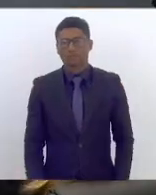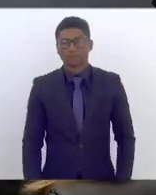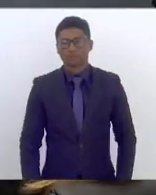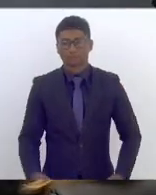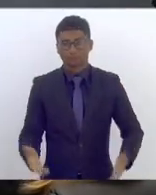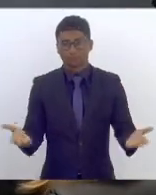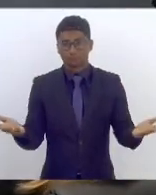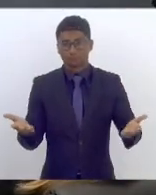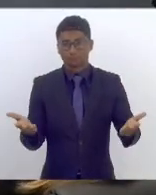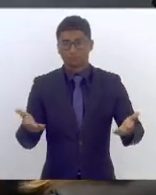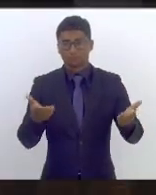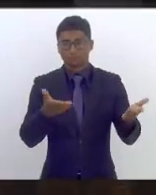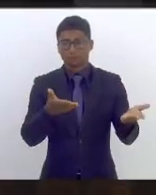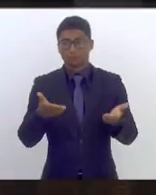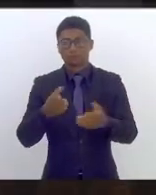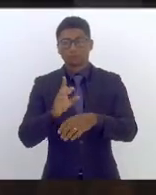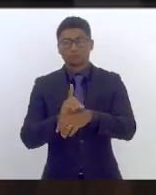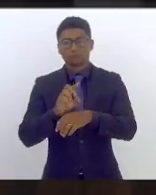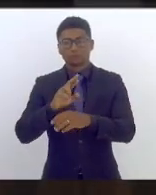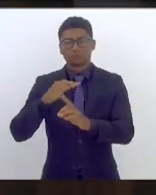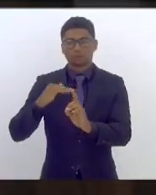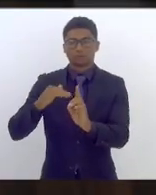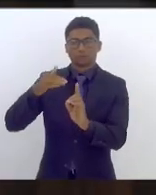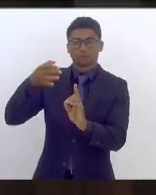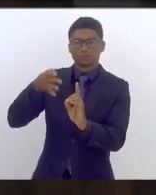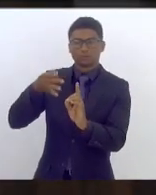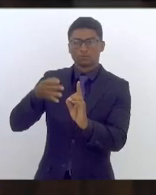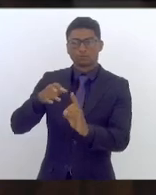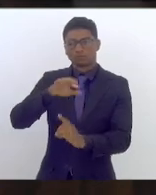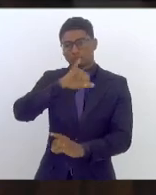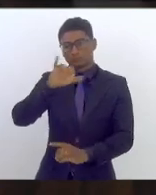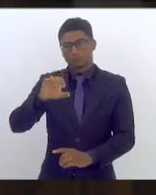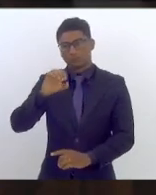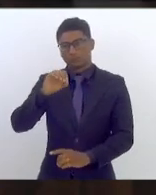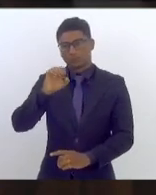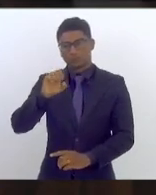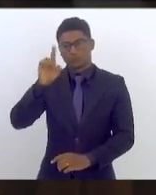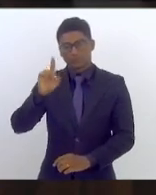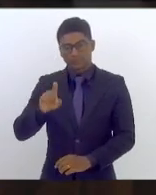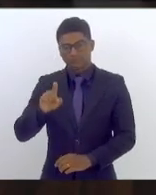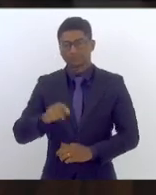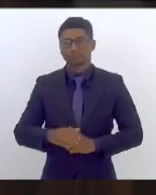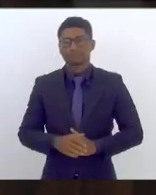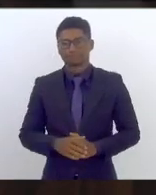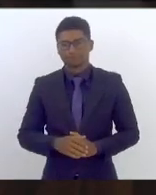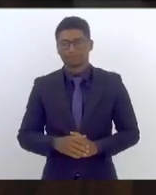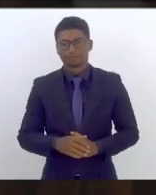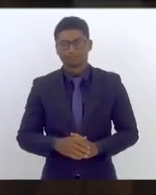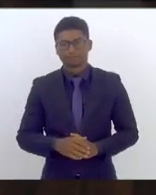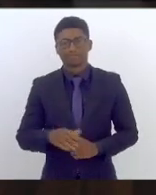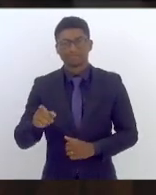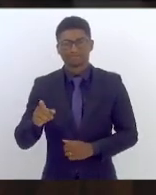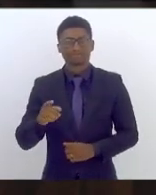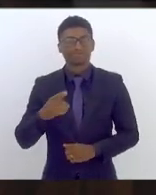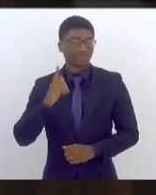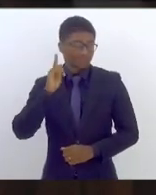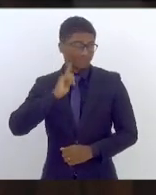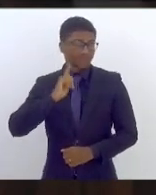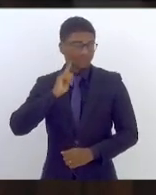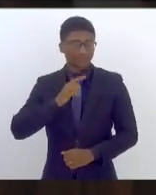passo a palavra Doutor Desembargador José Moinhos Pinheiro Filho nosso rubro-negro